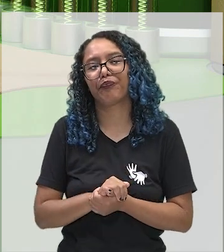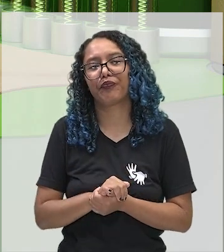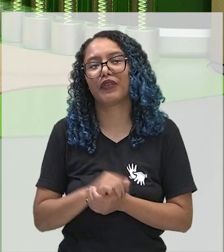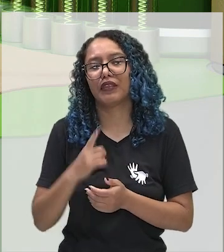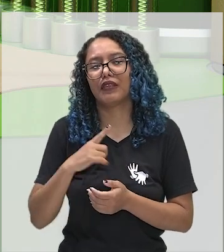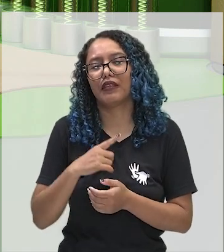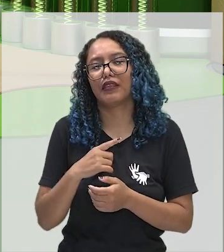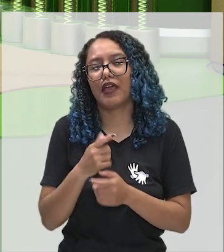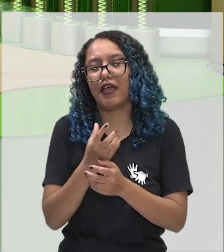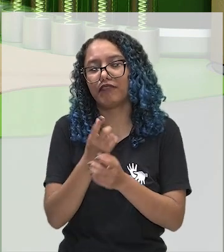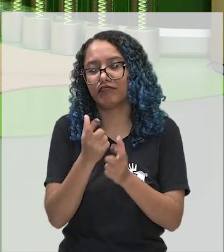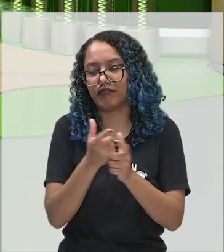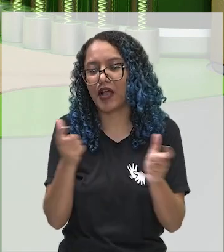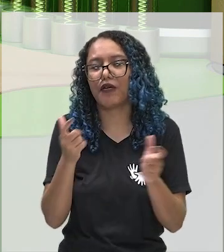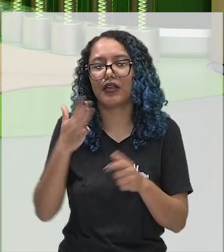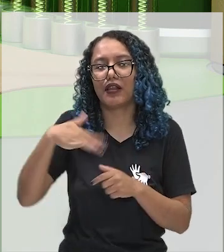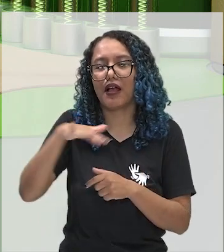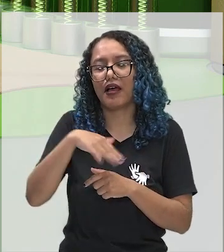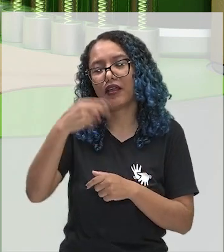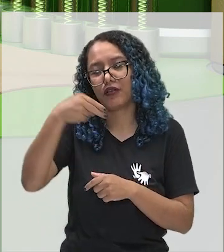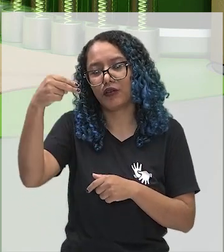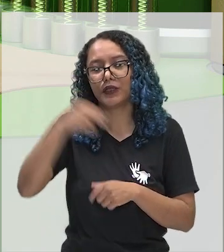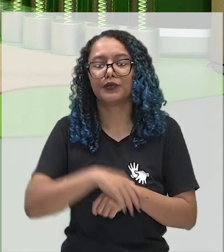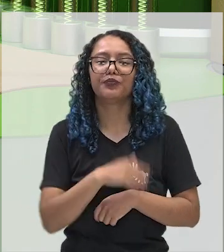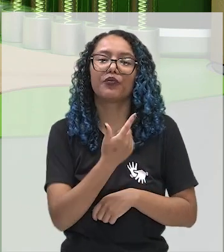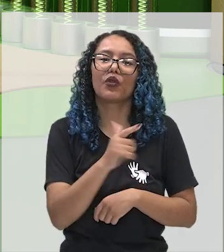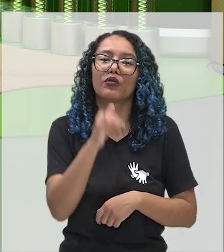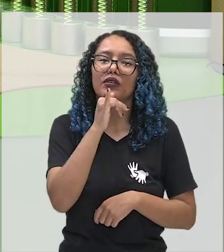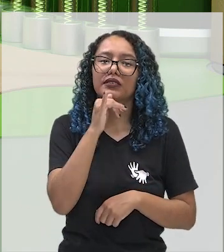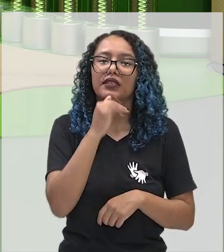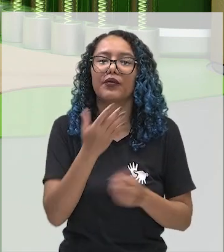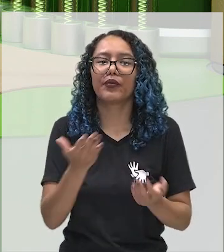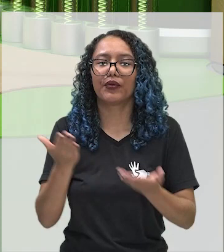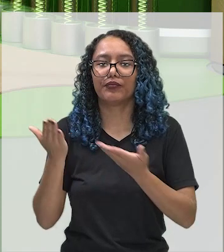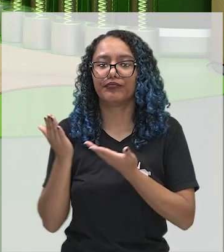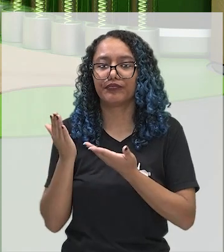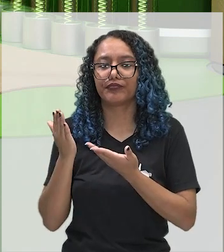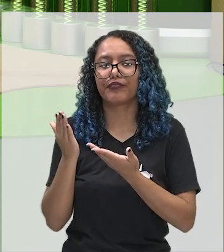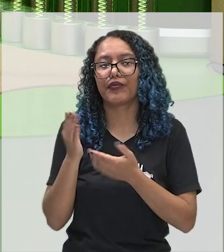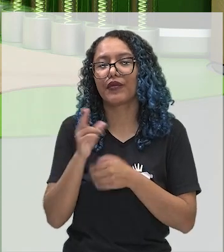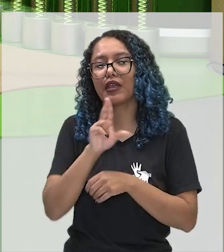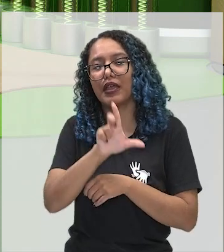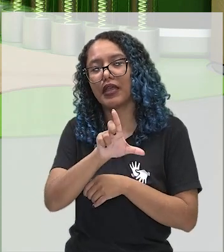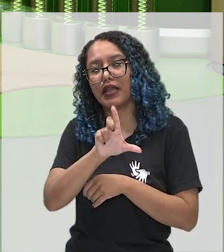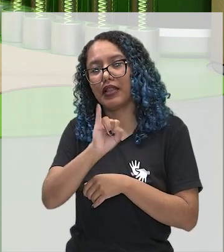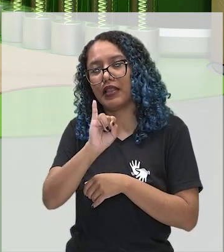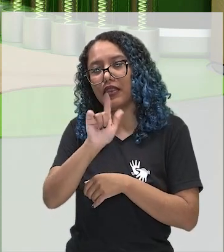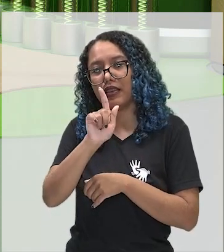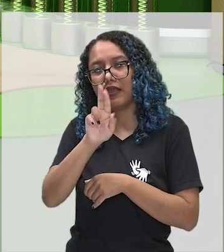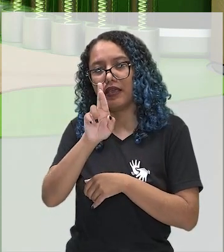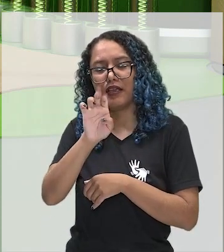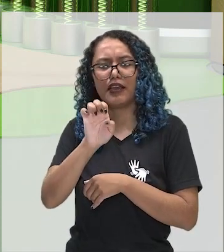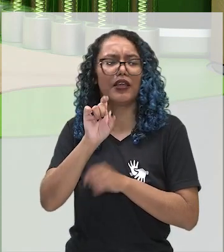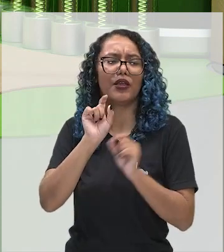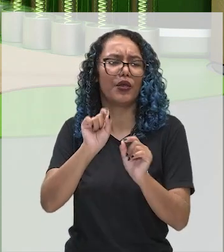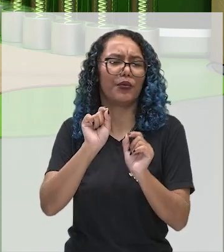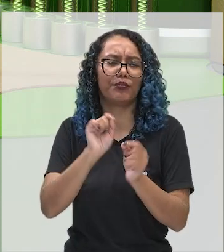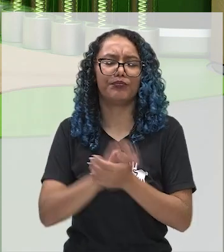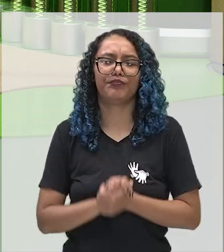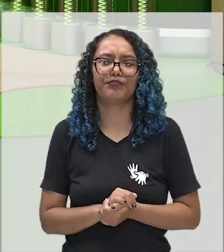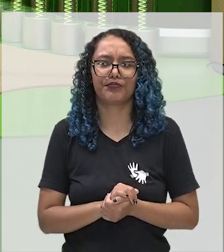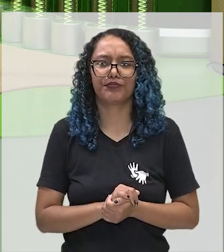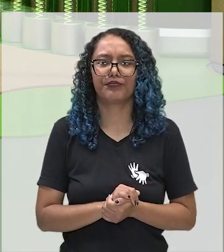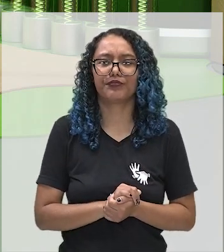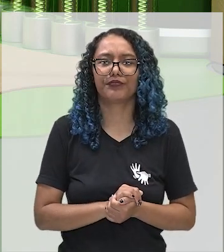do Nordeste. A gente tem um outro exemplo, que é o caso ali do ligre. O que seria o ligre? Ele é